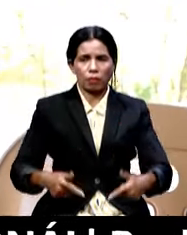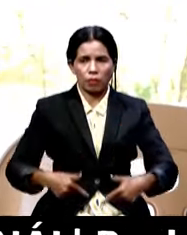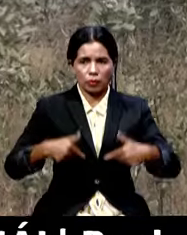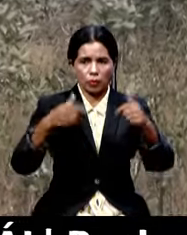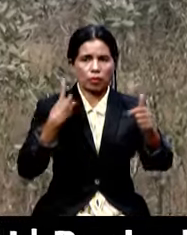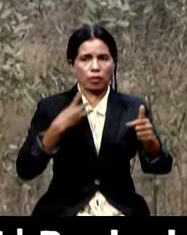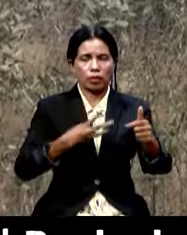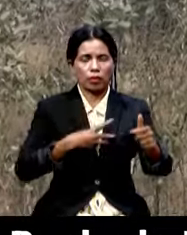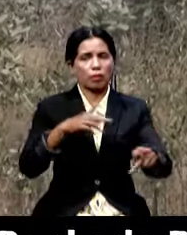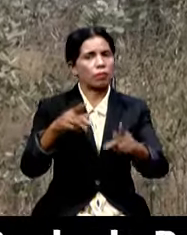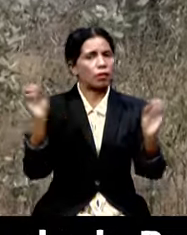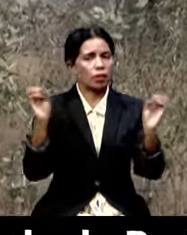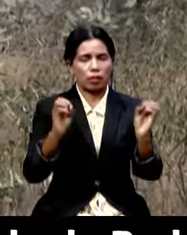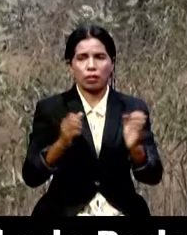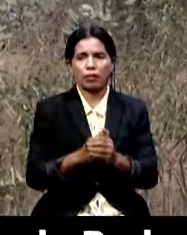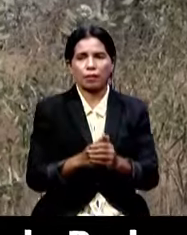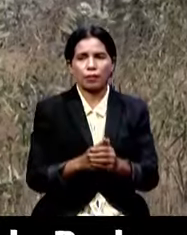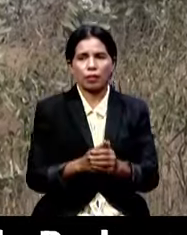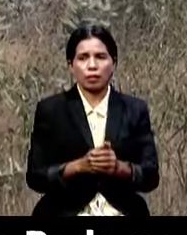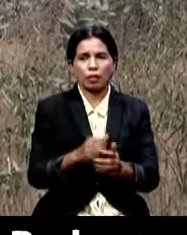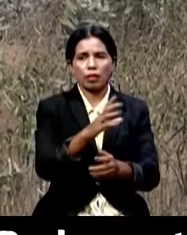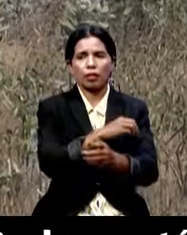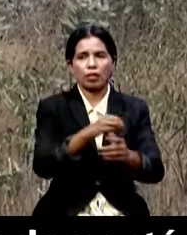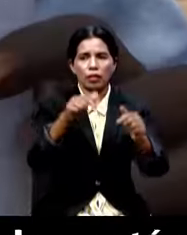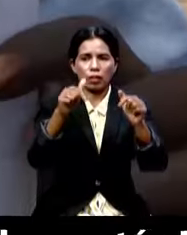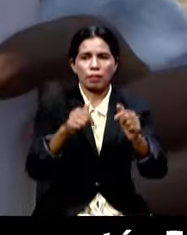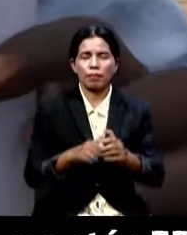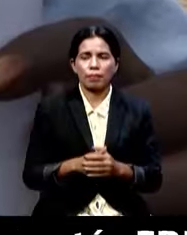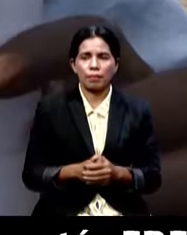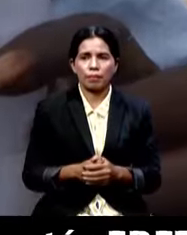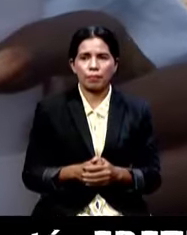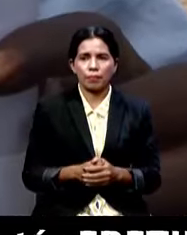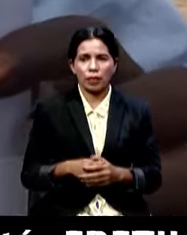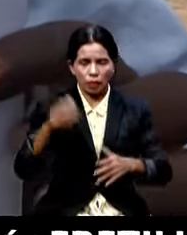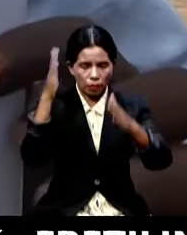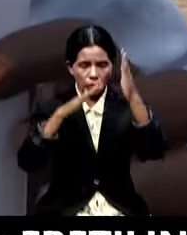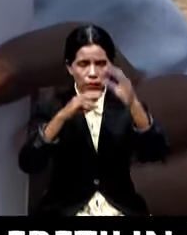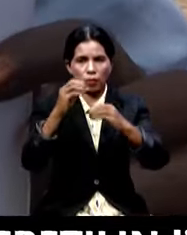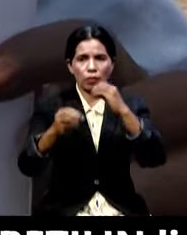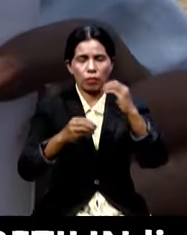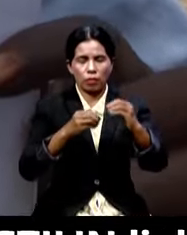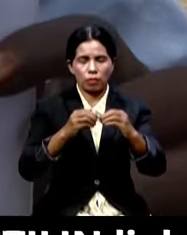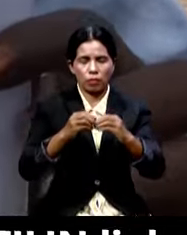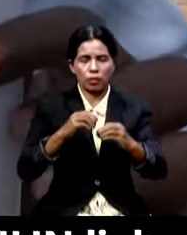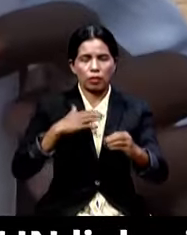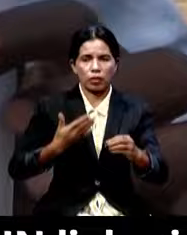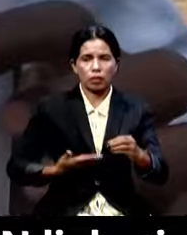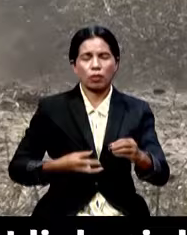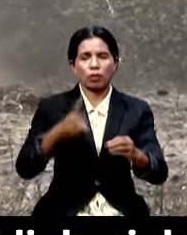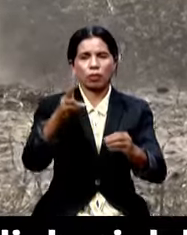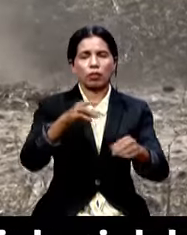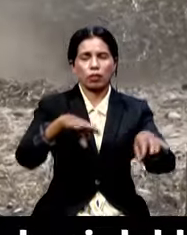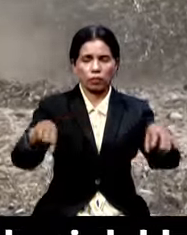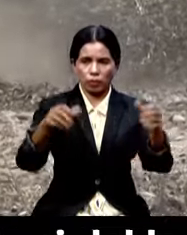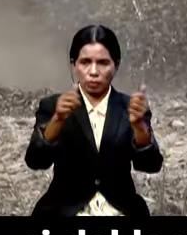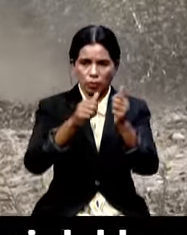kita ukunan se povo la ya ne ulin ser ukumpato korai ka Problema é que a senhora Rua vê barralo tia contrato